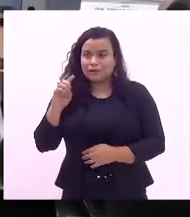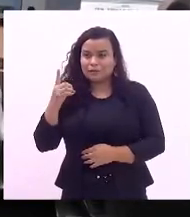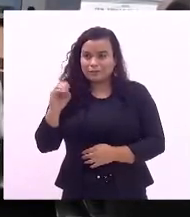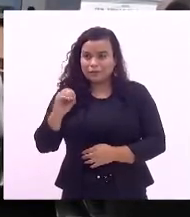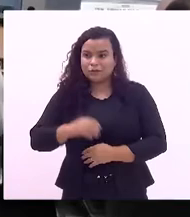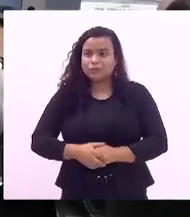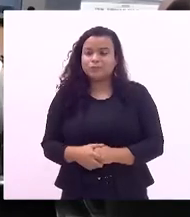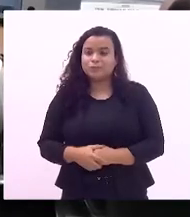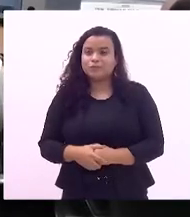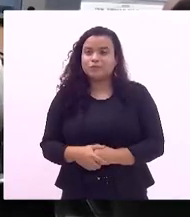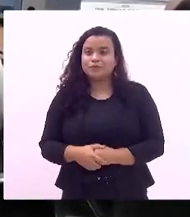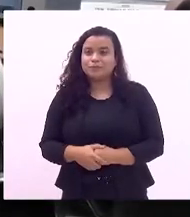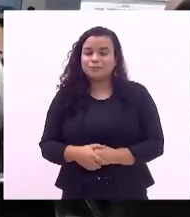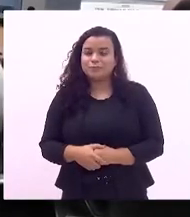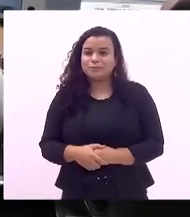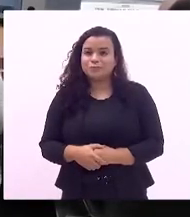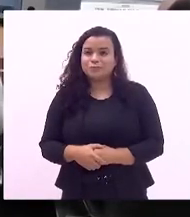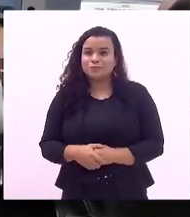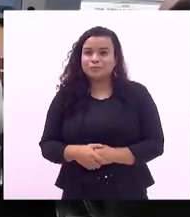Oi